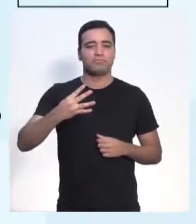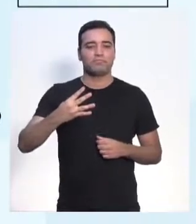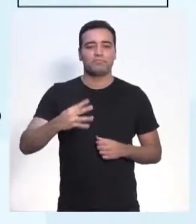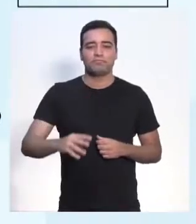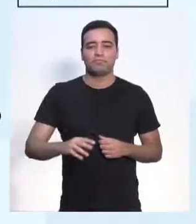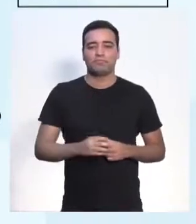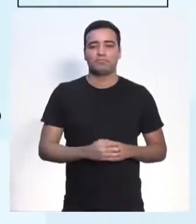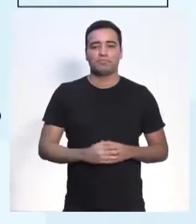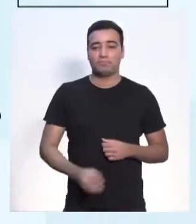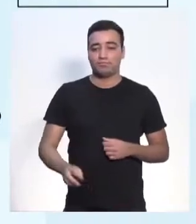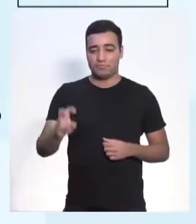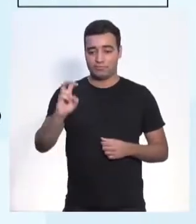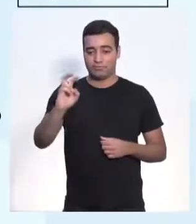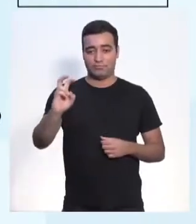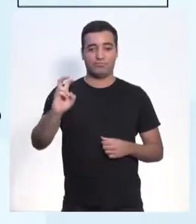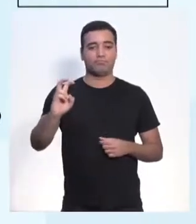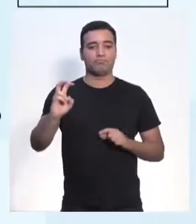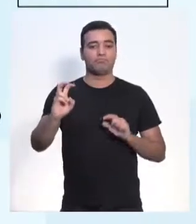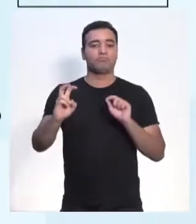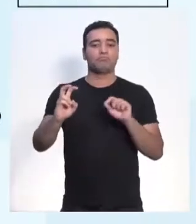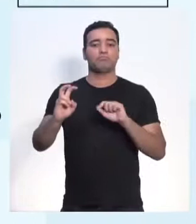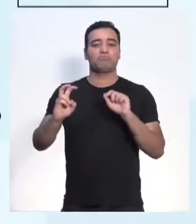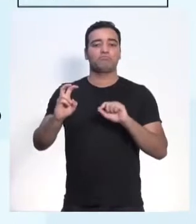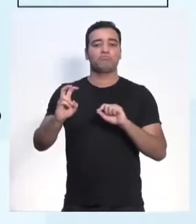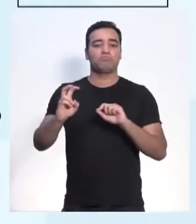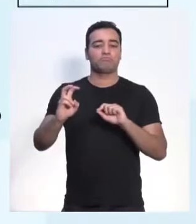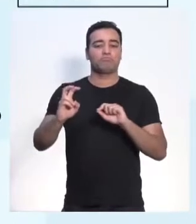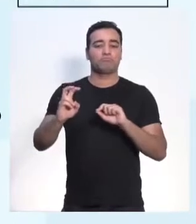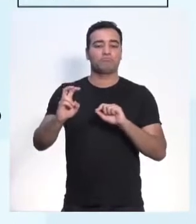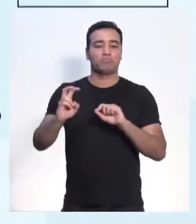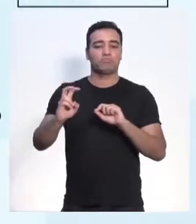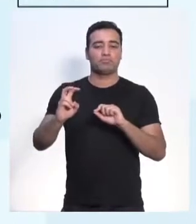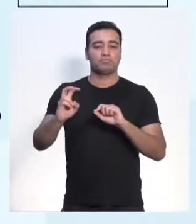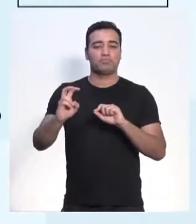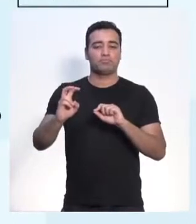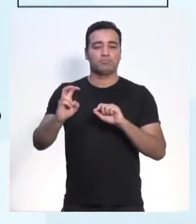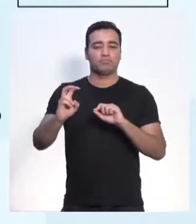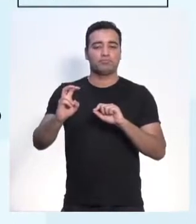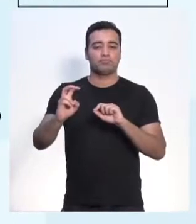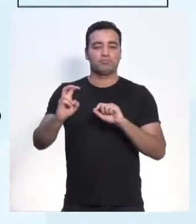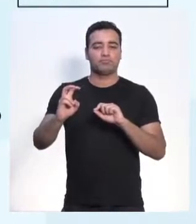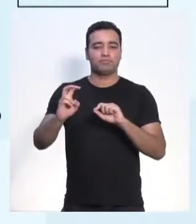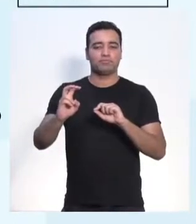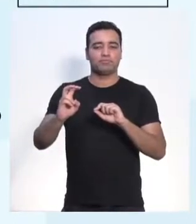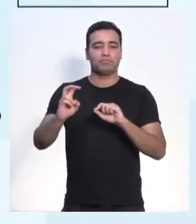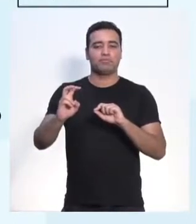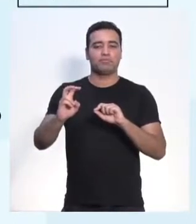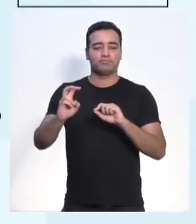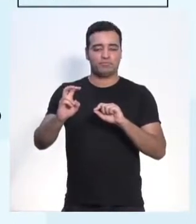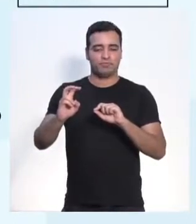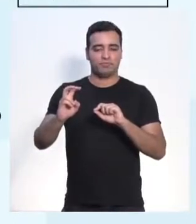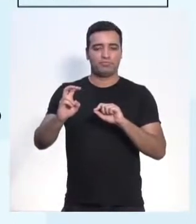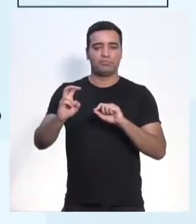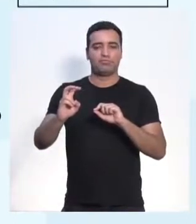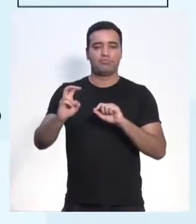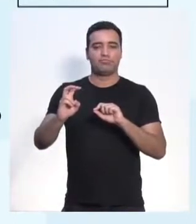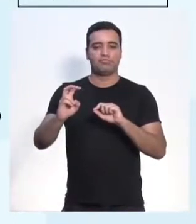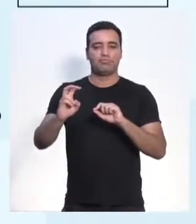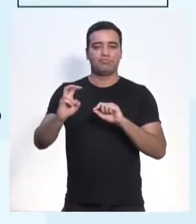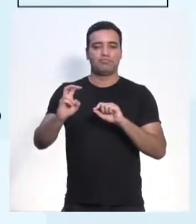organism. 5. Is a process used by plants and other organisms to convert light energy